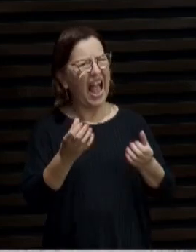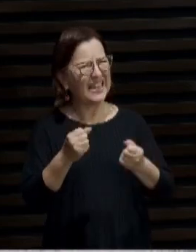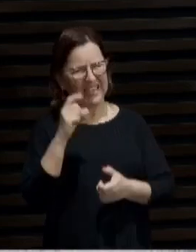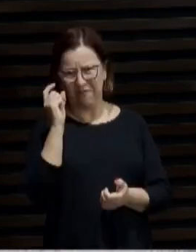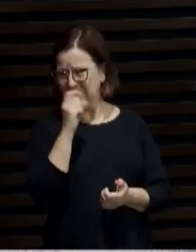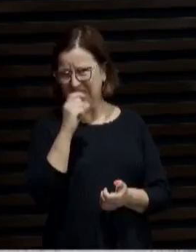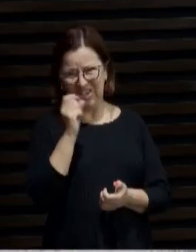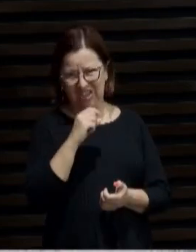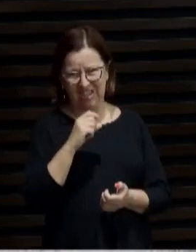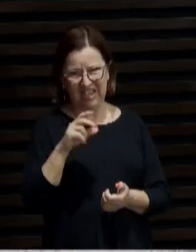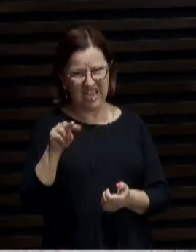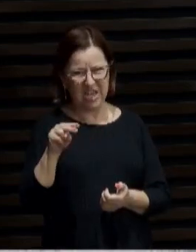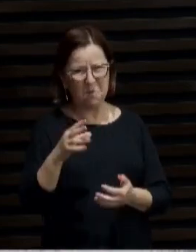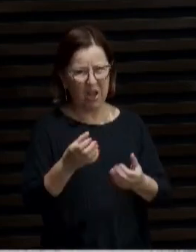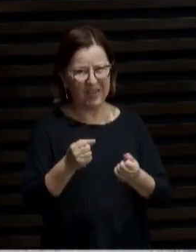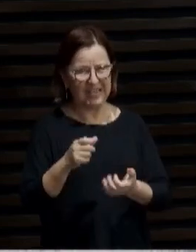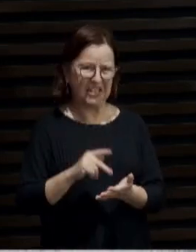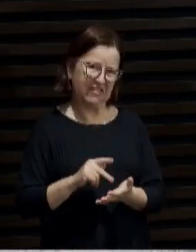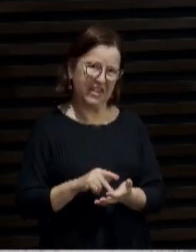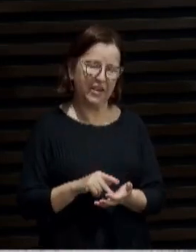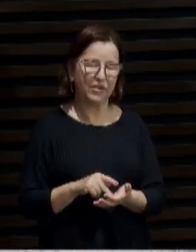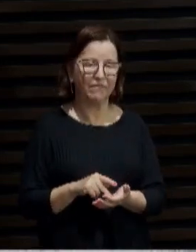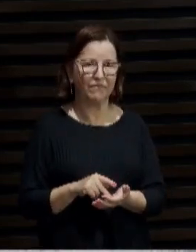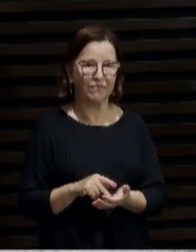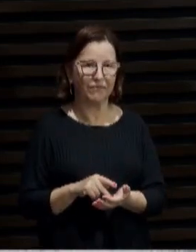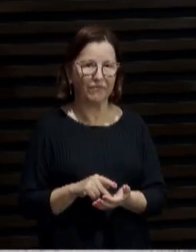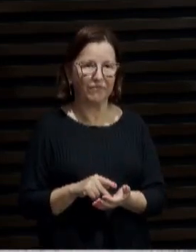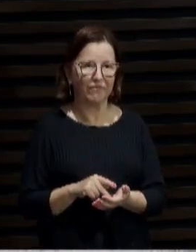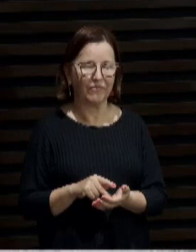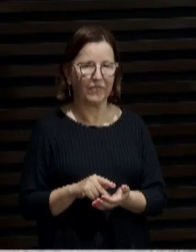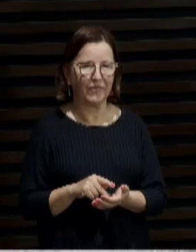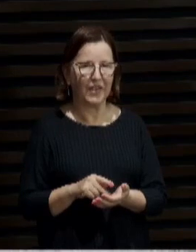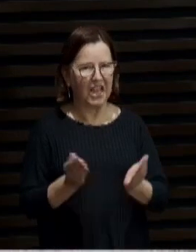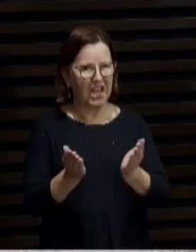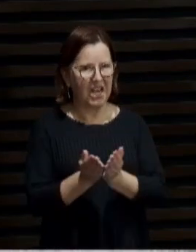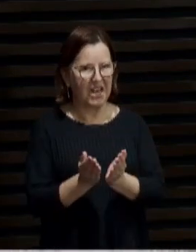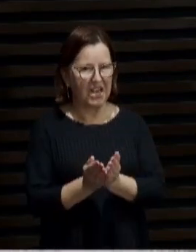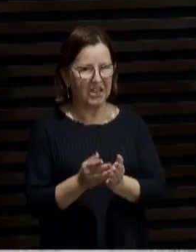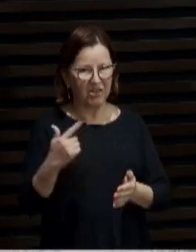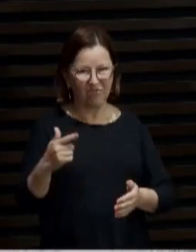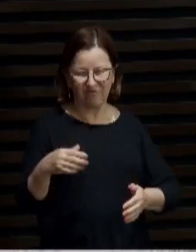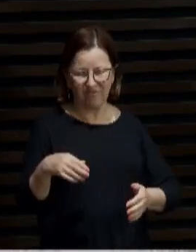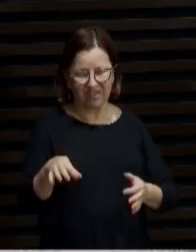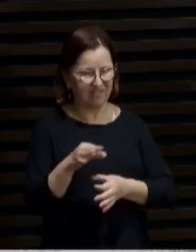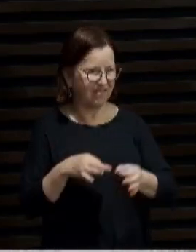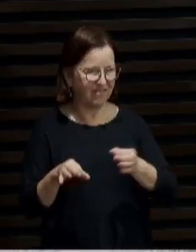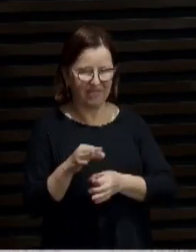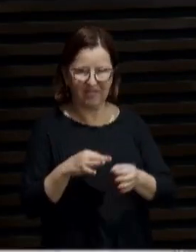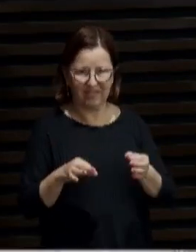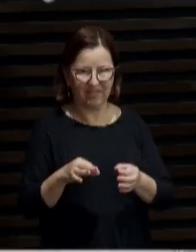verdade fosse. Era uma igreja teologicamente despreparada, indisposta